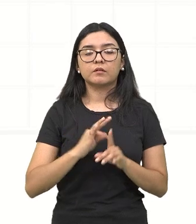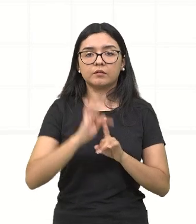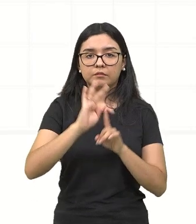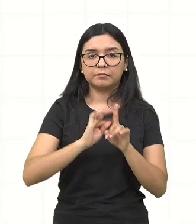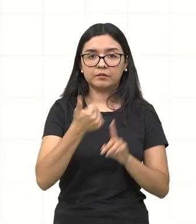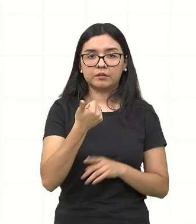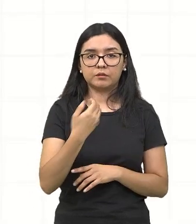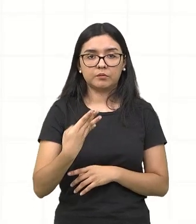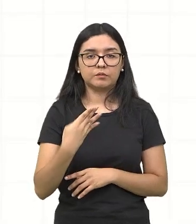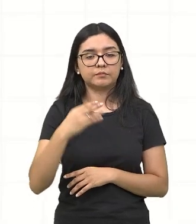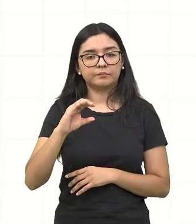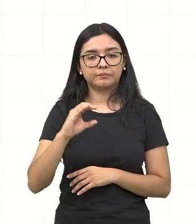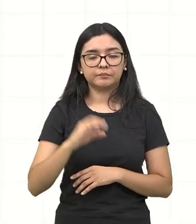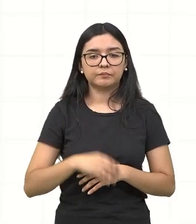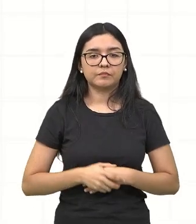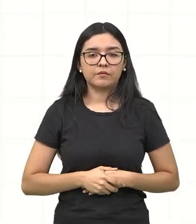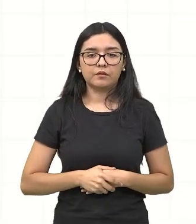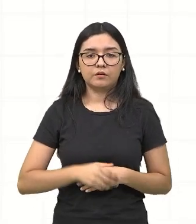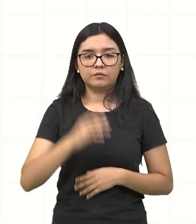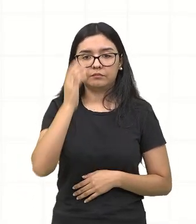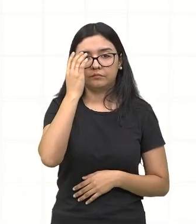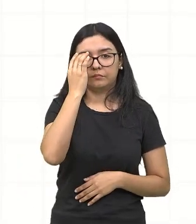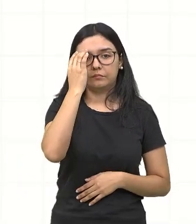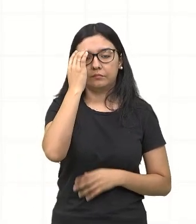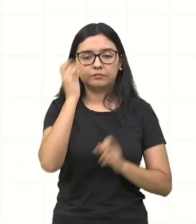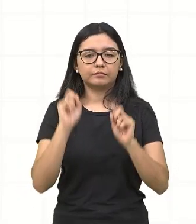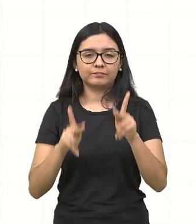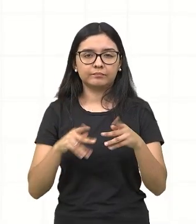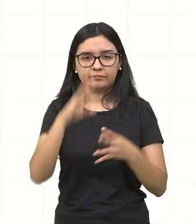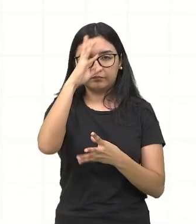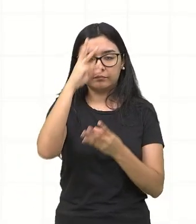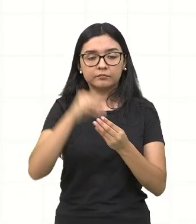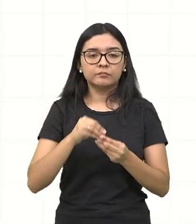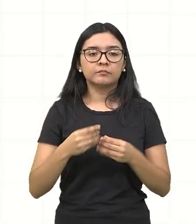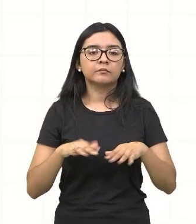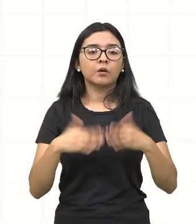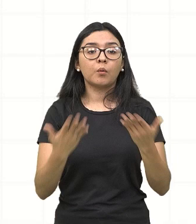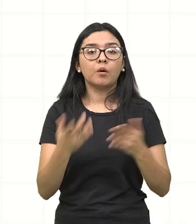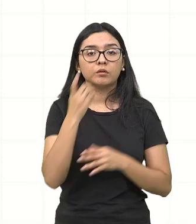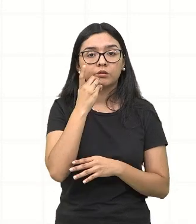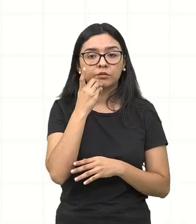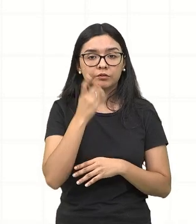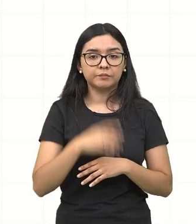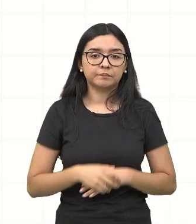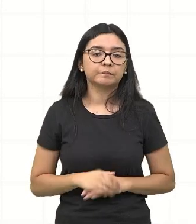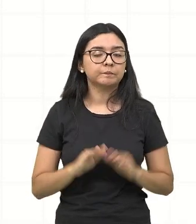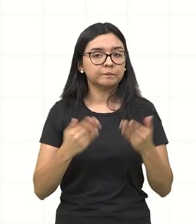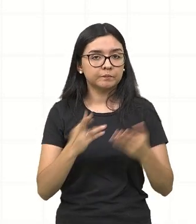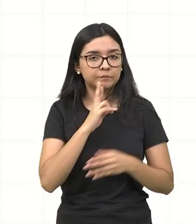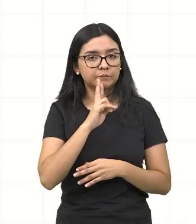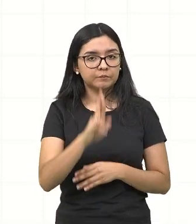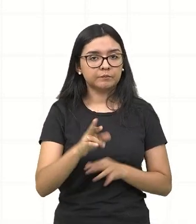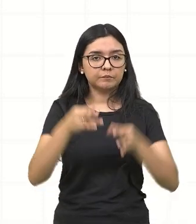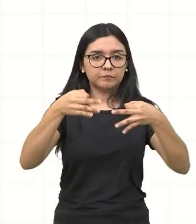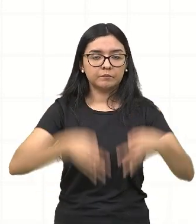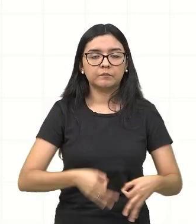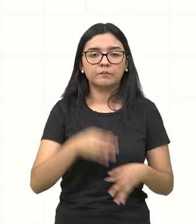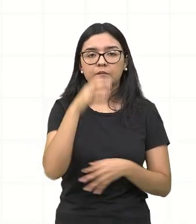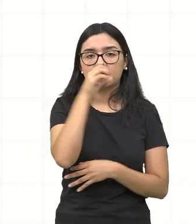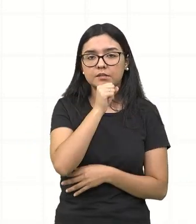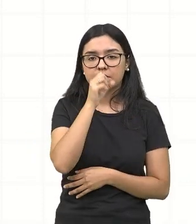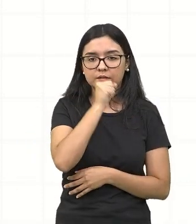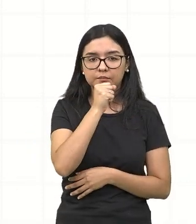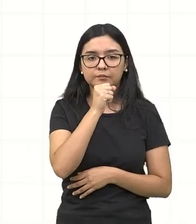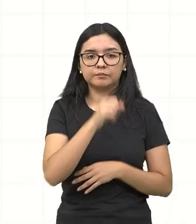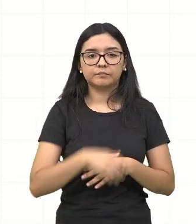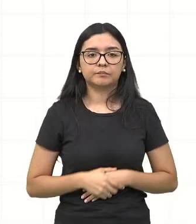graus Celsius. Ok? Então, em qual dia foi a amplitude máxima e de quantos graus foi essa